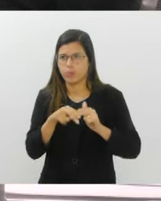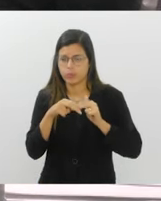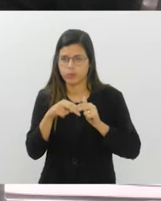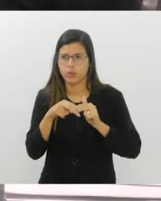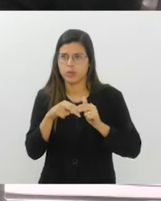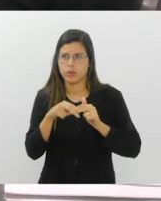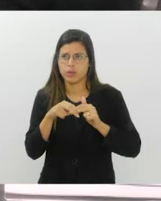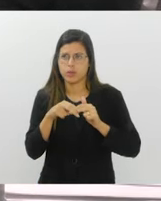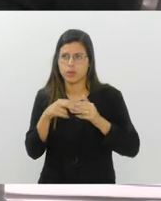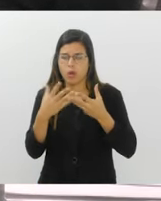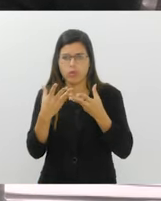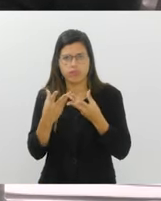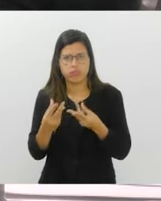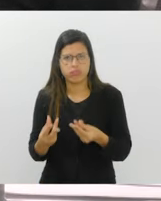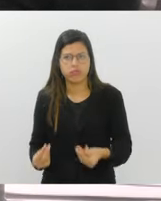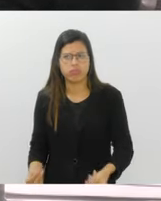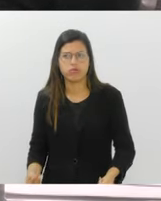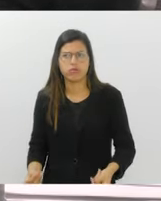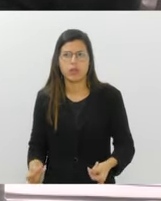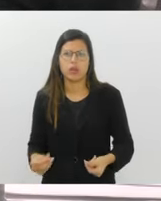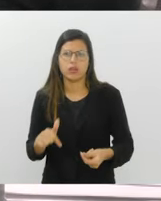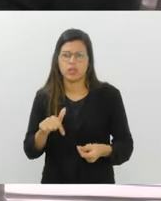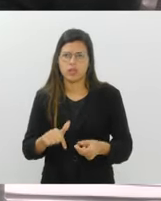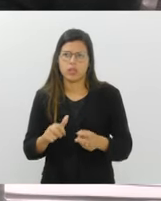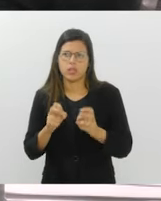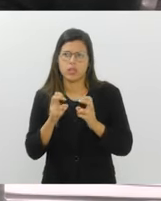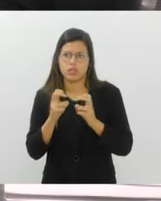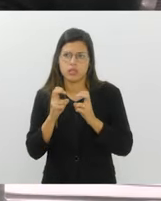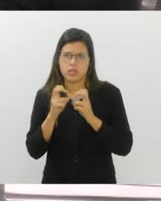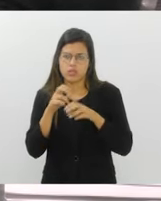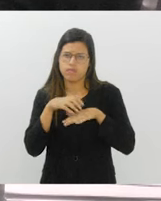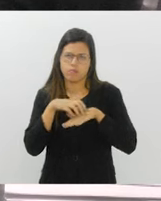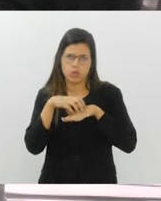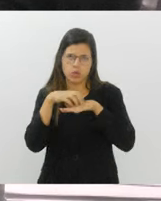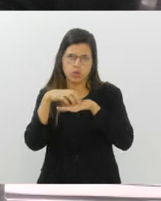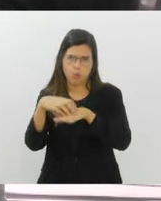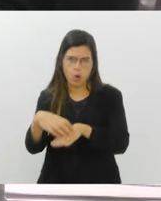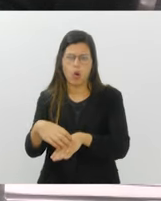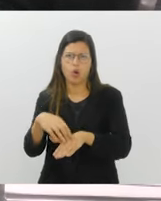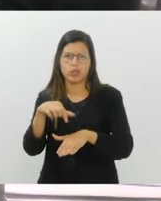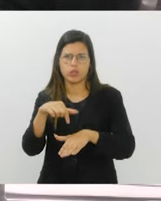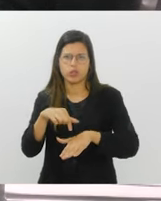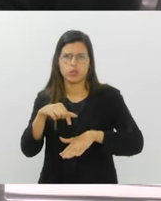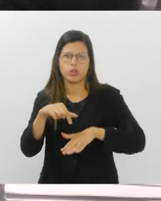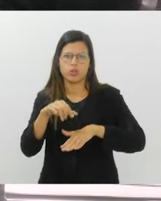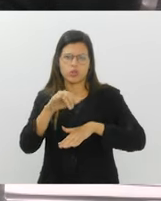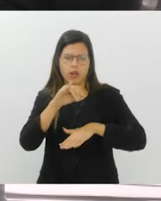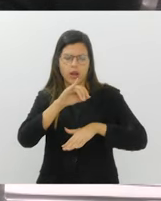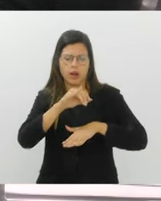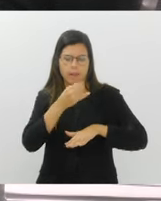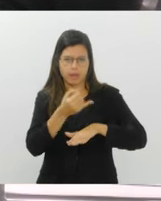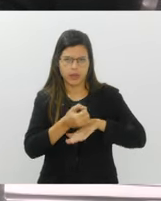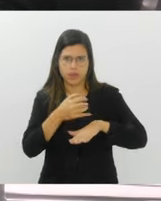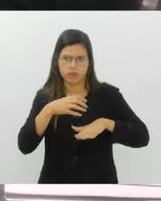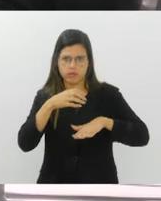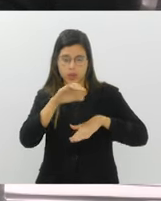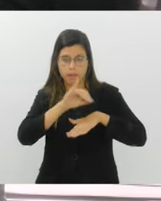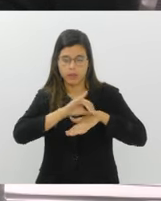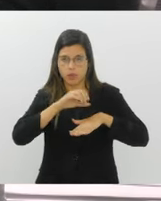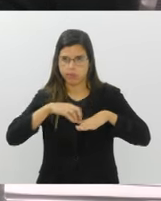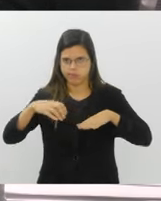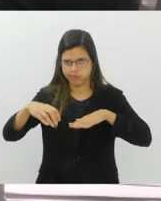esvaziamento desse serviço tão essencial de locomoção da região metropolitana, que é o serviço de supervia. Essa é a